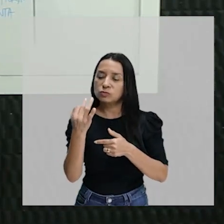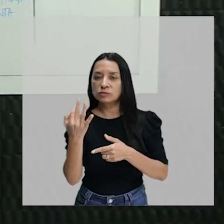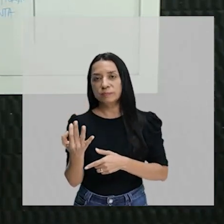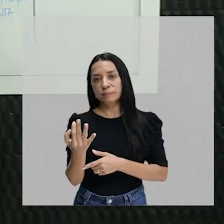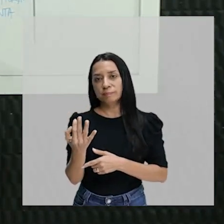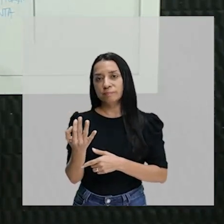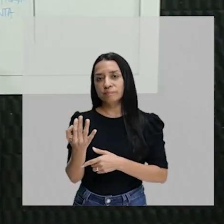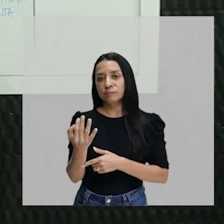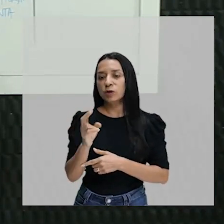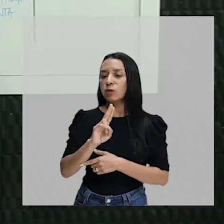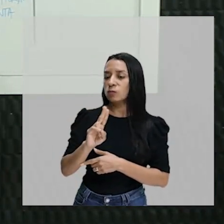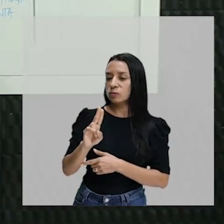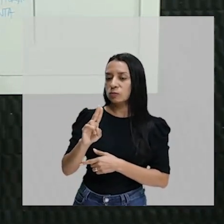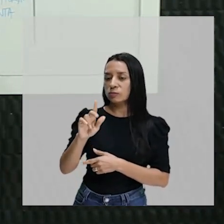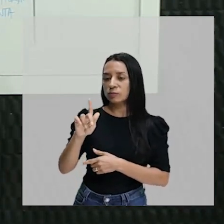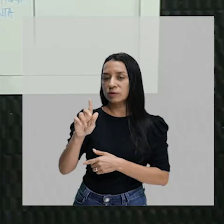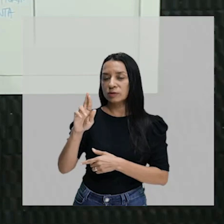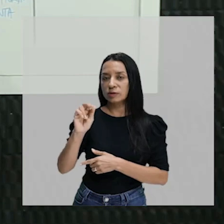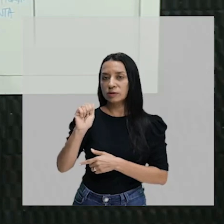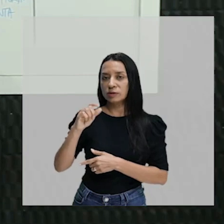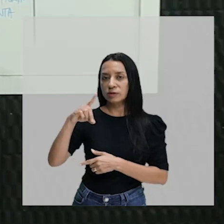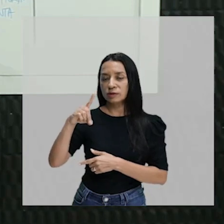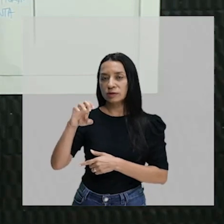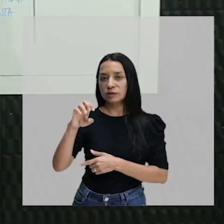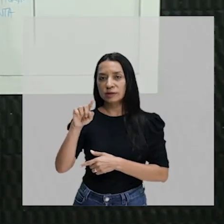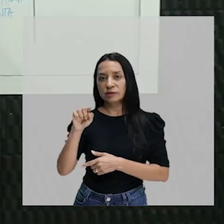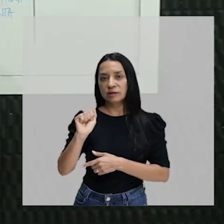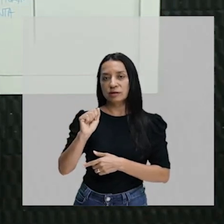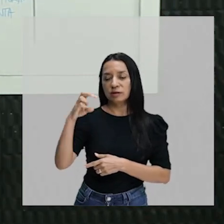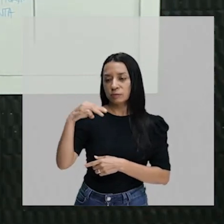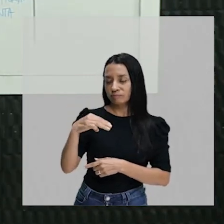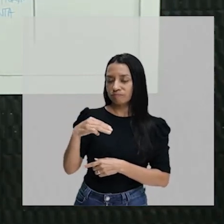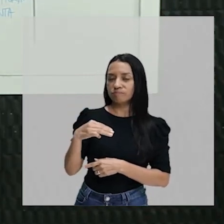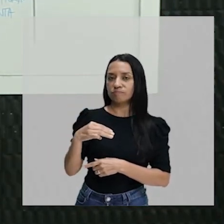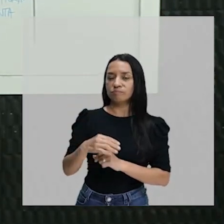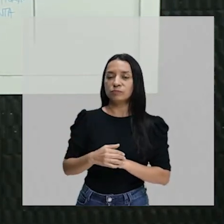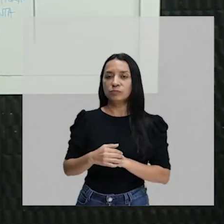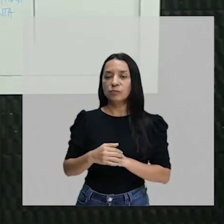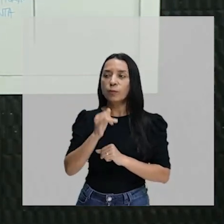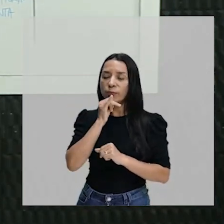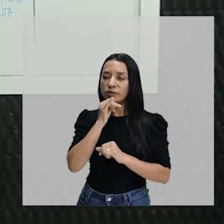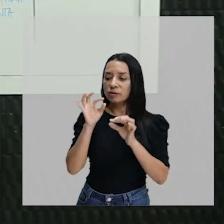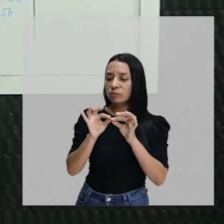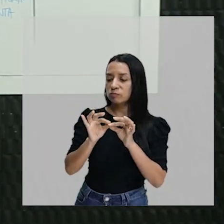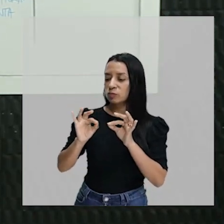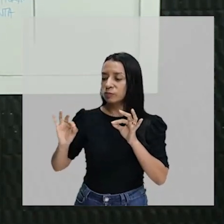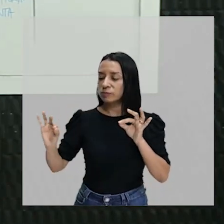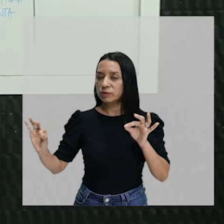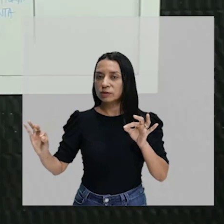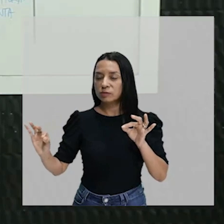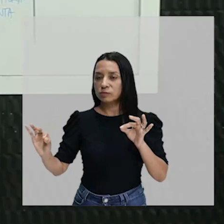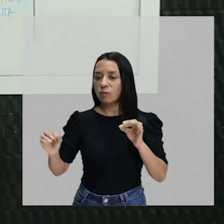ele é chamado de grandeza na matemática Beleza então Quais são as grandezas comprimento é uma grandeza